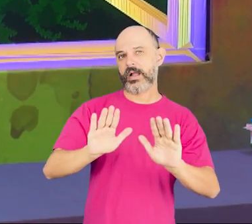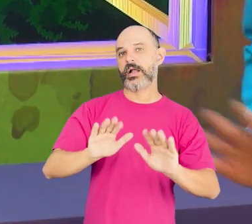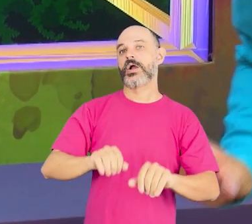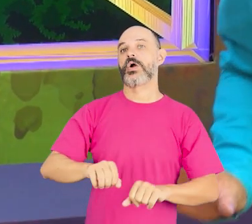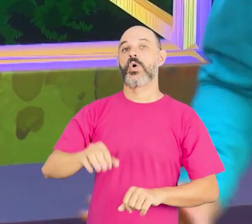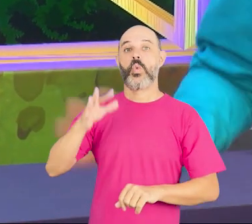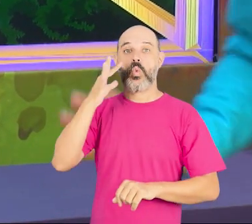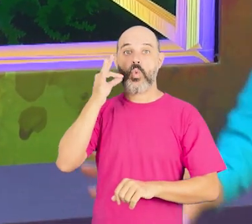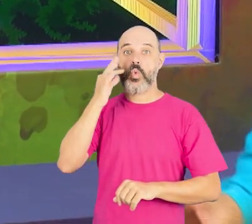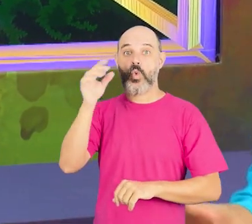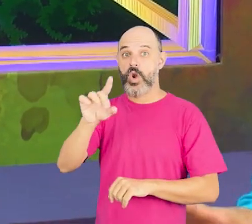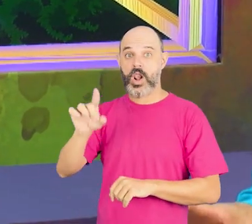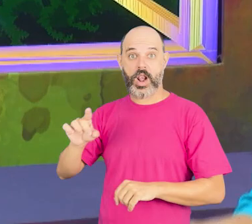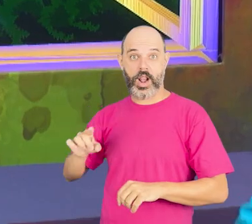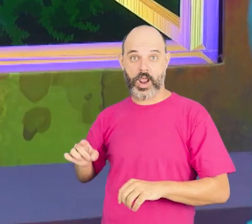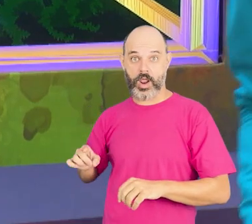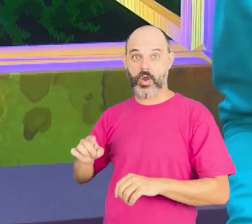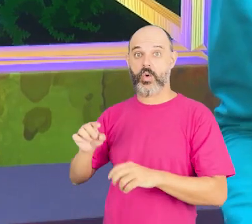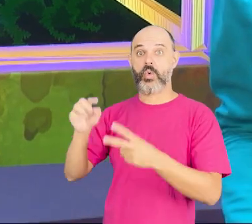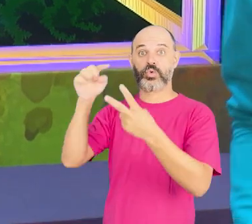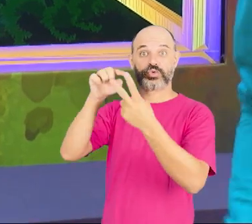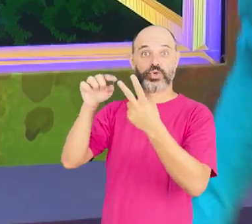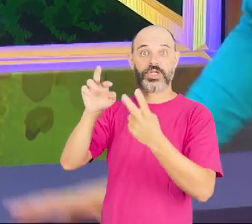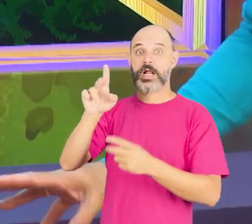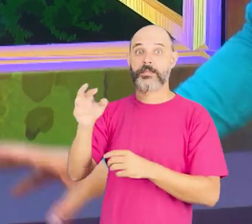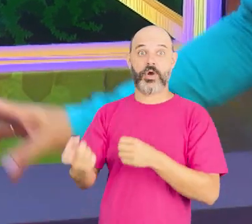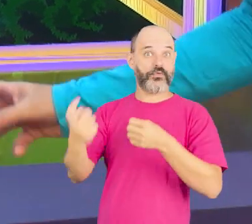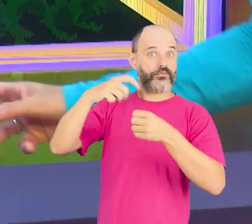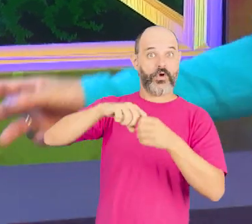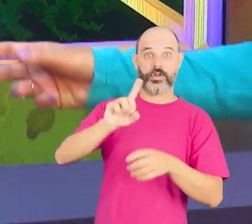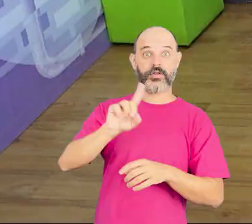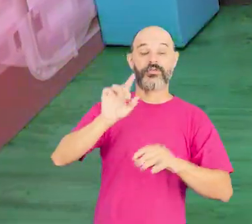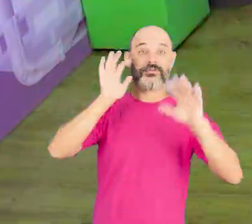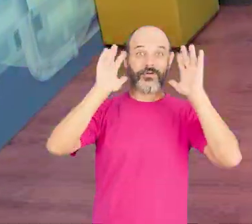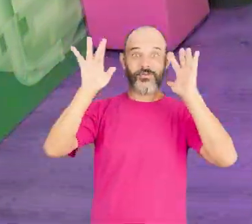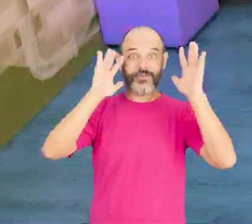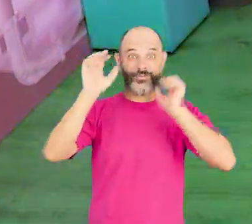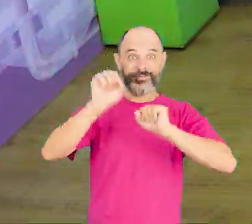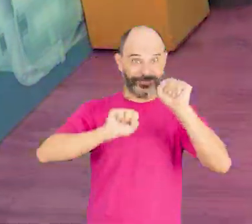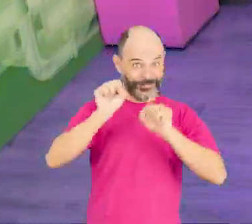enquanto Léo e os irmãos ainda não voltam, vamos fabricar sonhos.